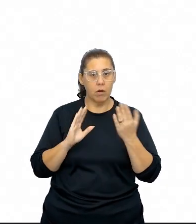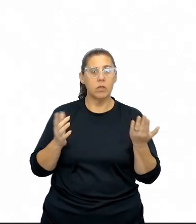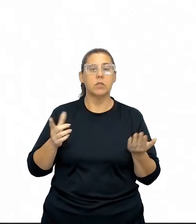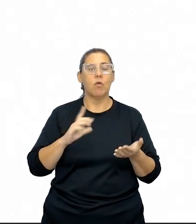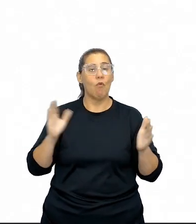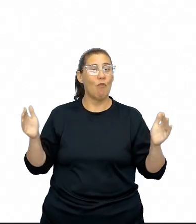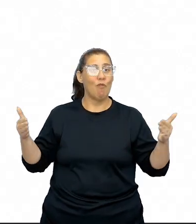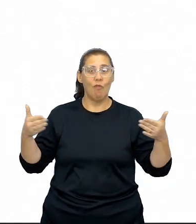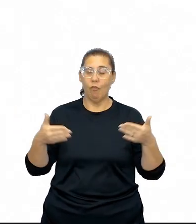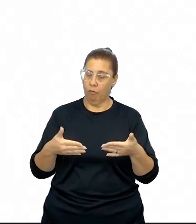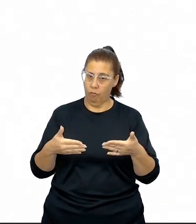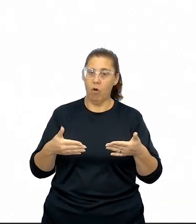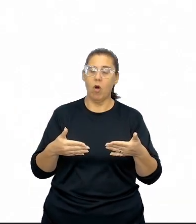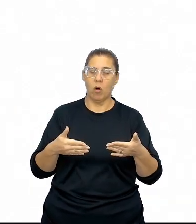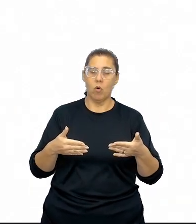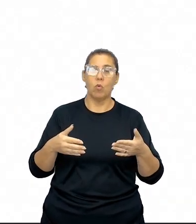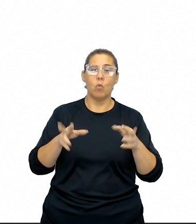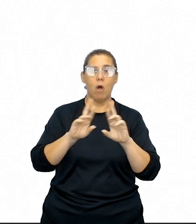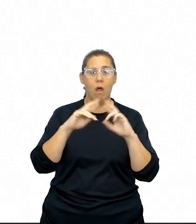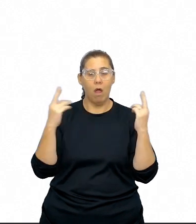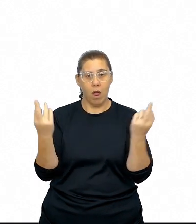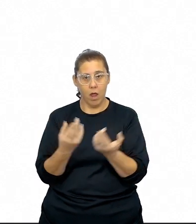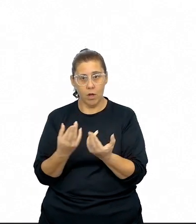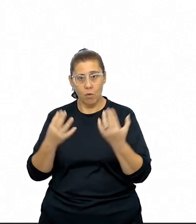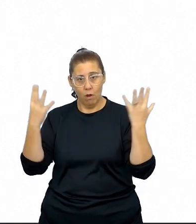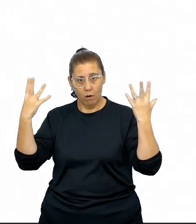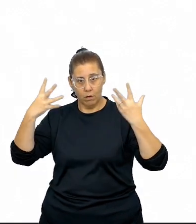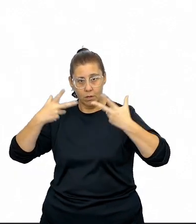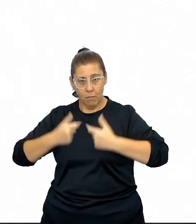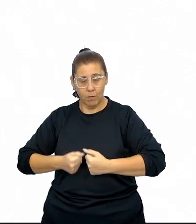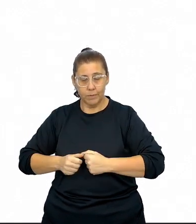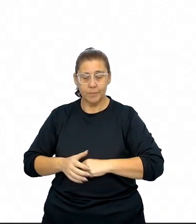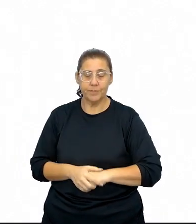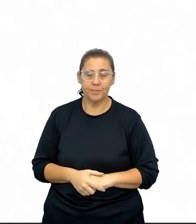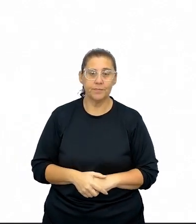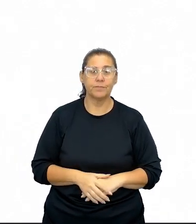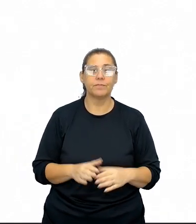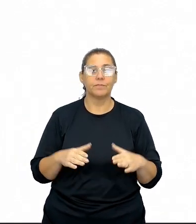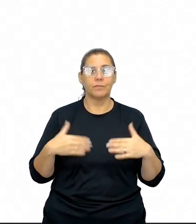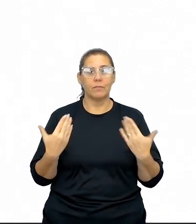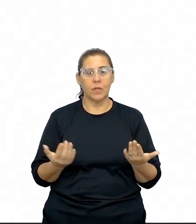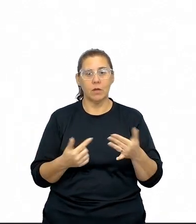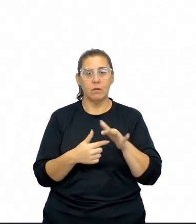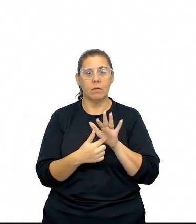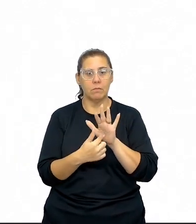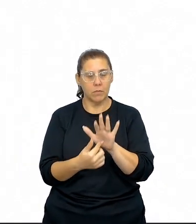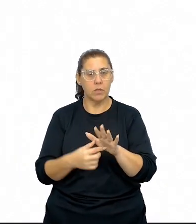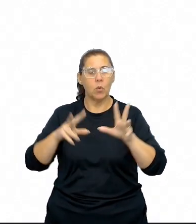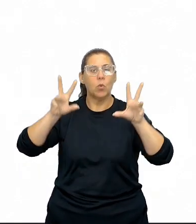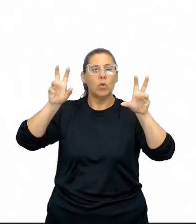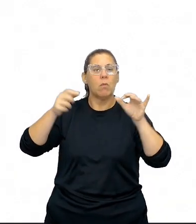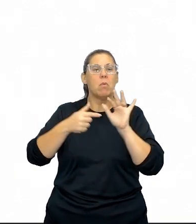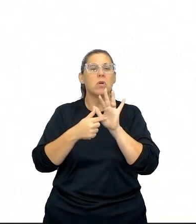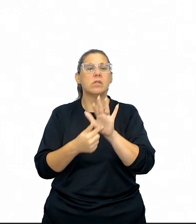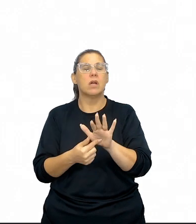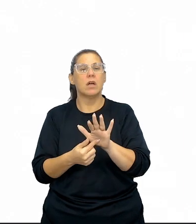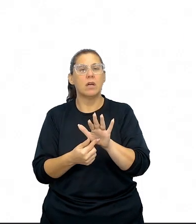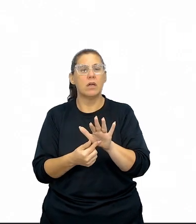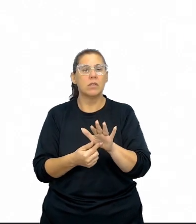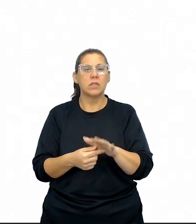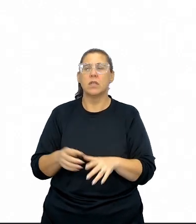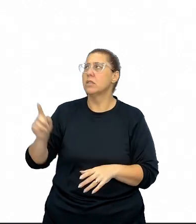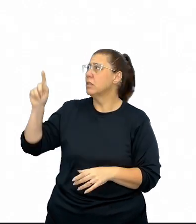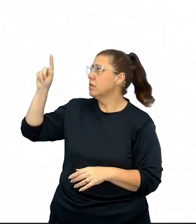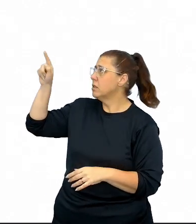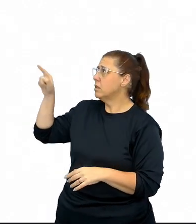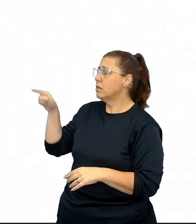um foco no tema Reino Animalia, seus filos e taxonomia. E para ilustrar esse tema, nós trouxemos aí